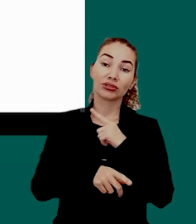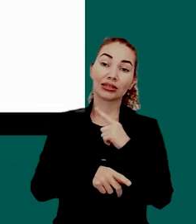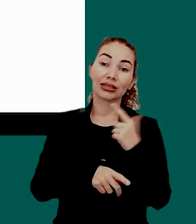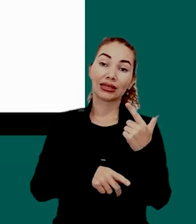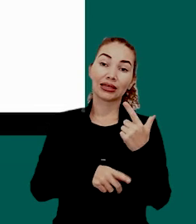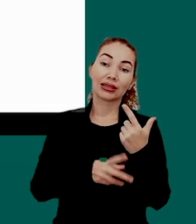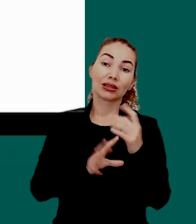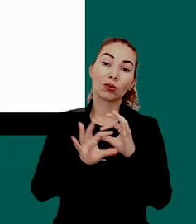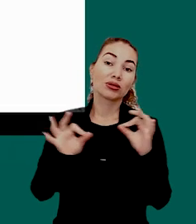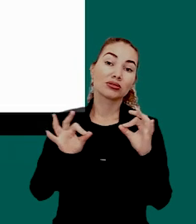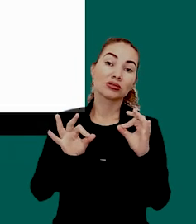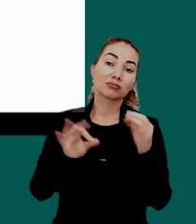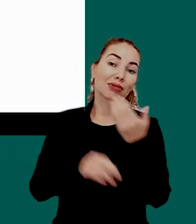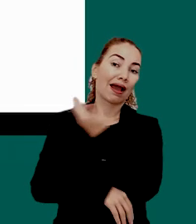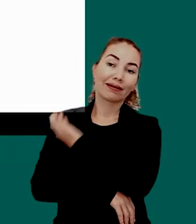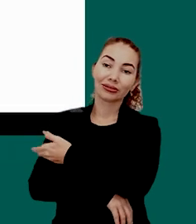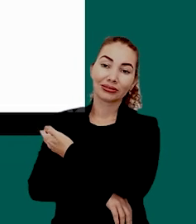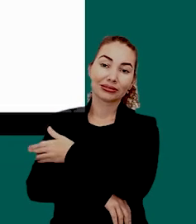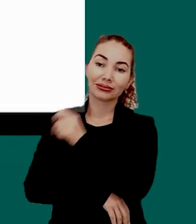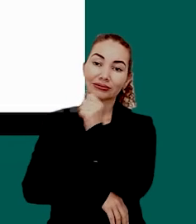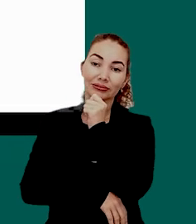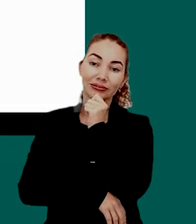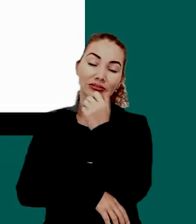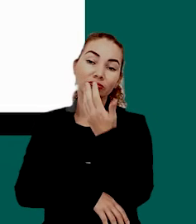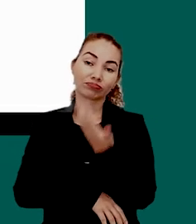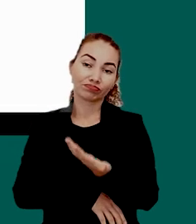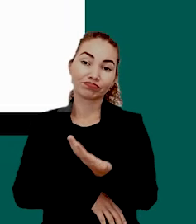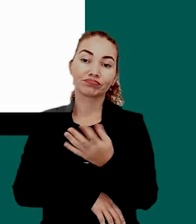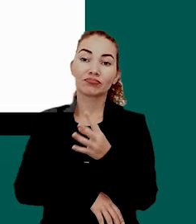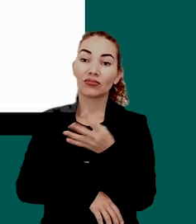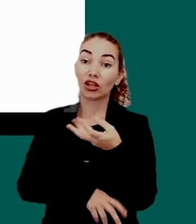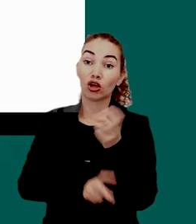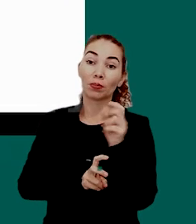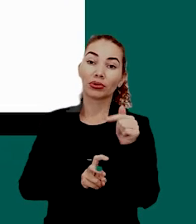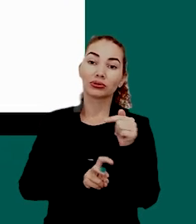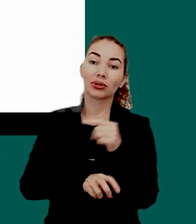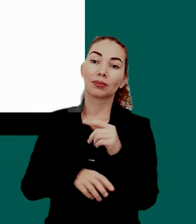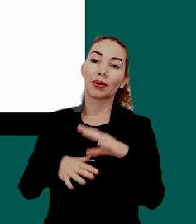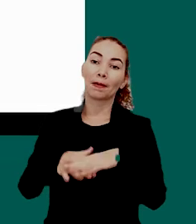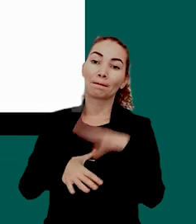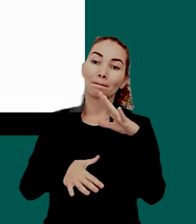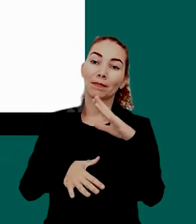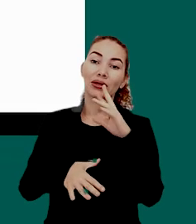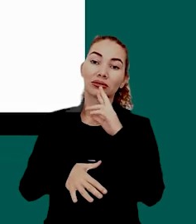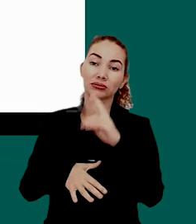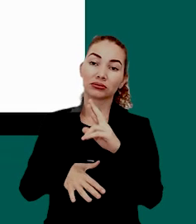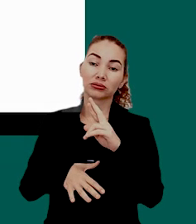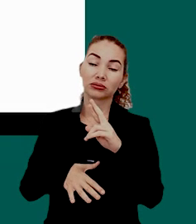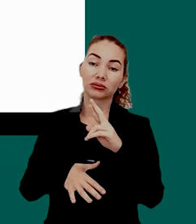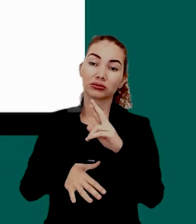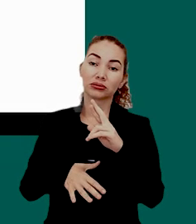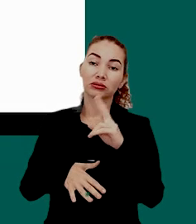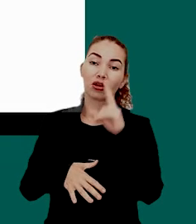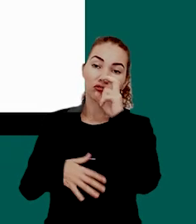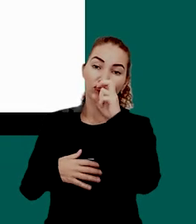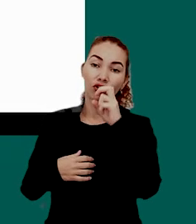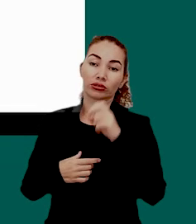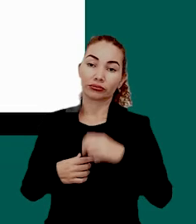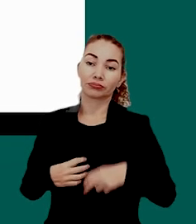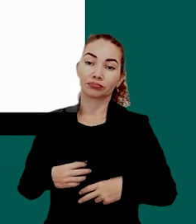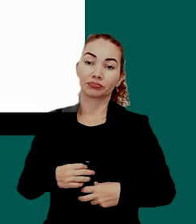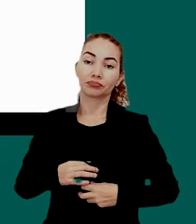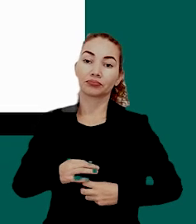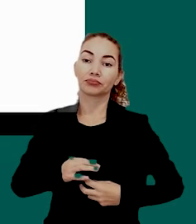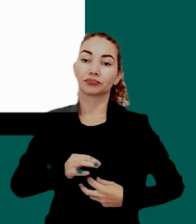não é tão comum, a gente não está acostumado, nosso sistema imunológico realmente não reconhece, e pode causar uma resposta mais forte, mais imunogênica,